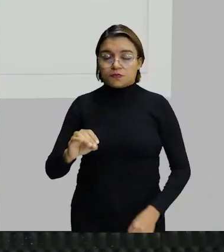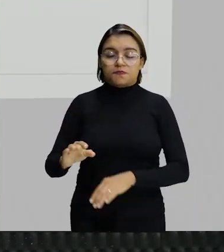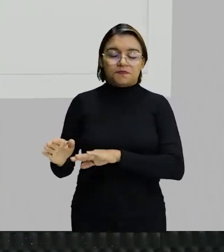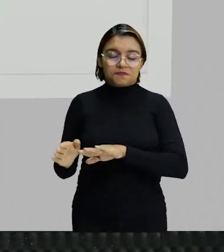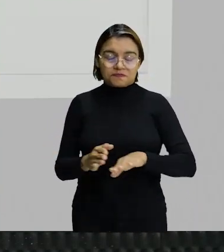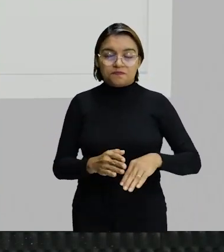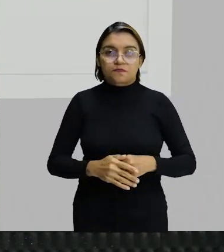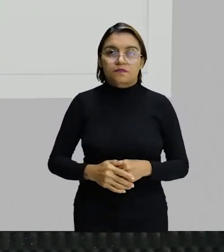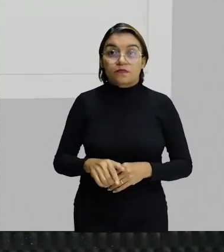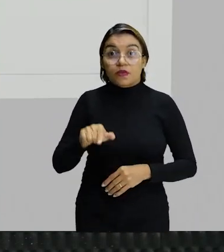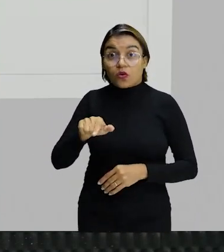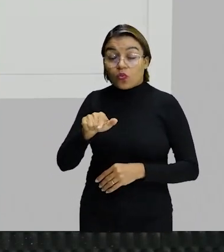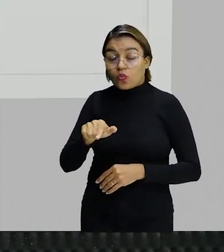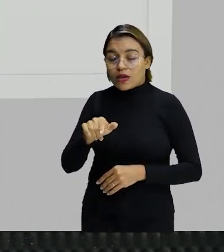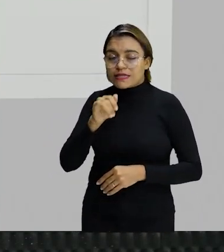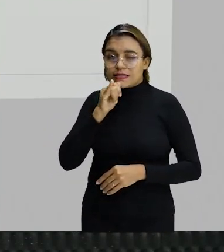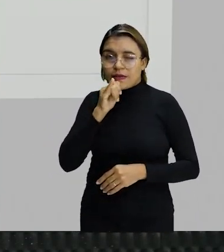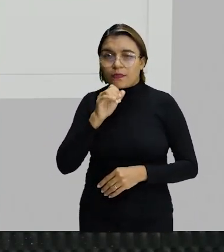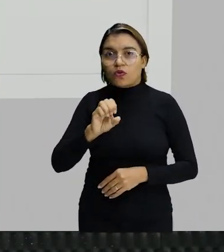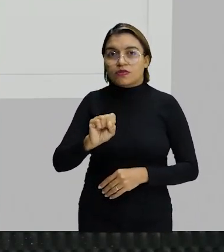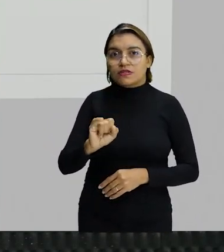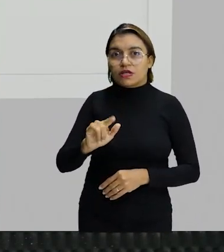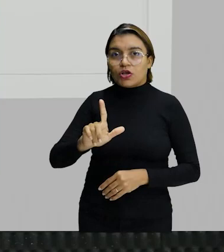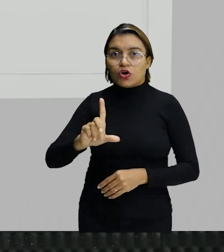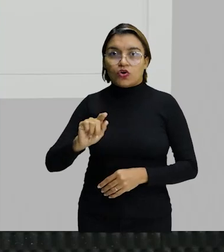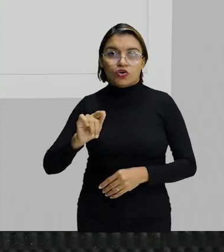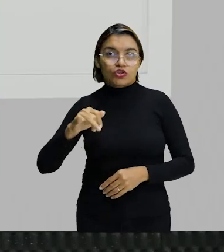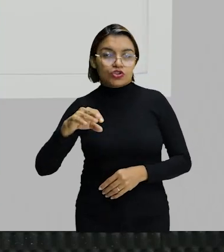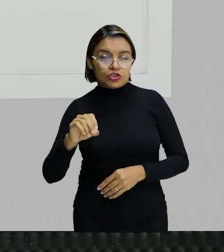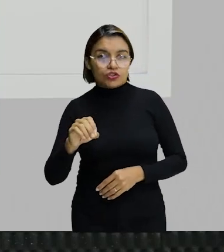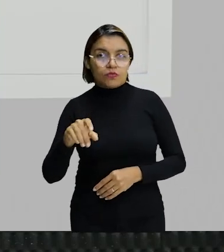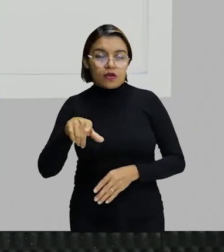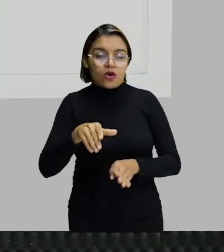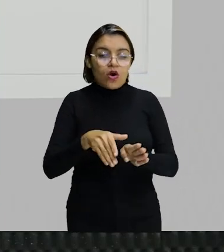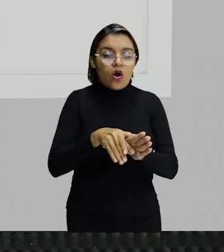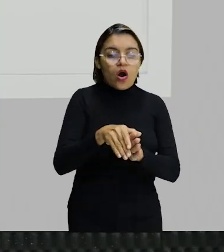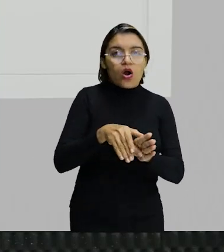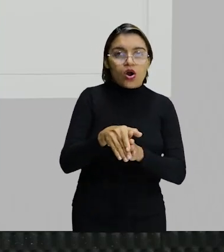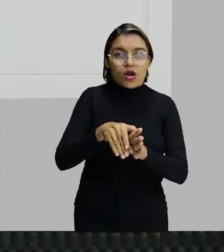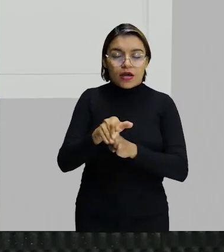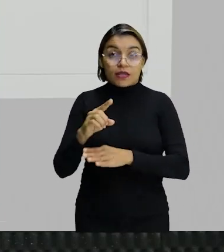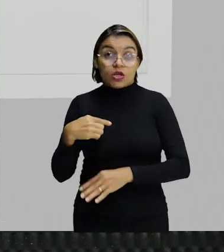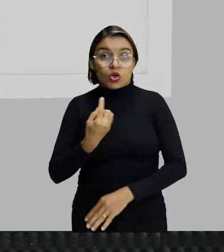silogismo, ele vai orientar o nosso raciocínio. A orientação,